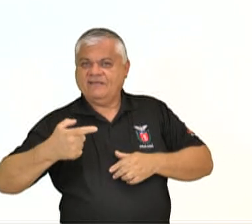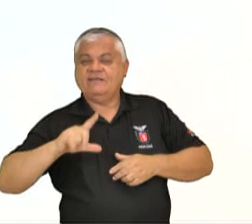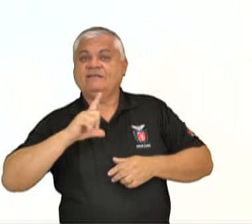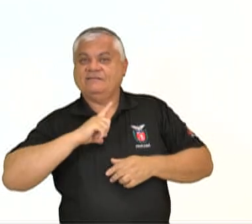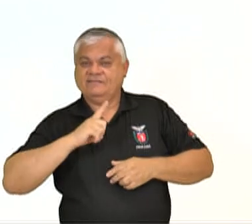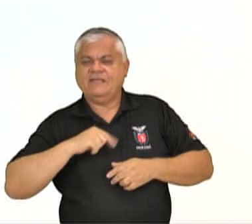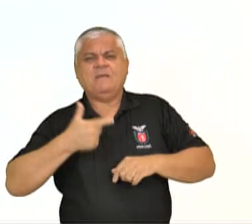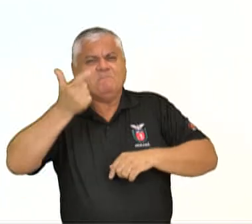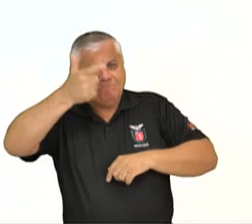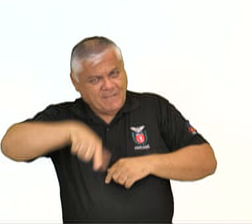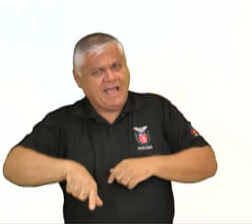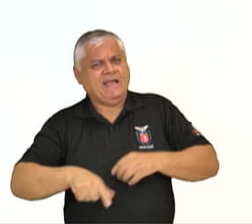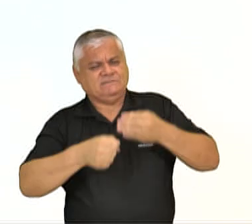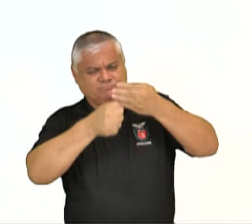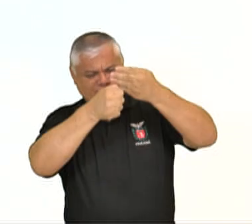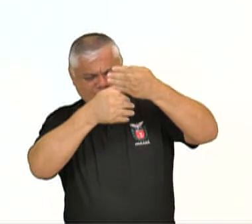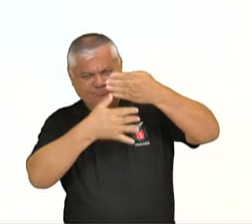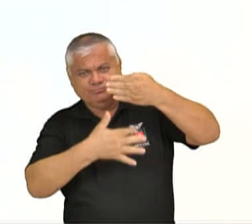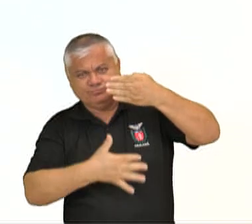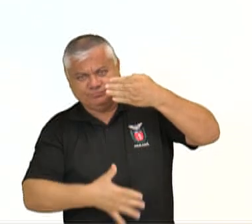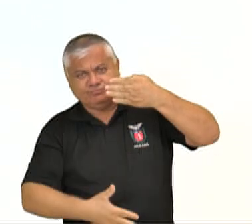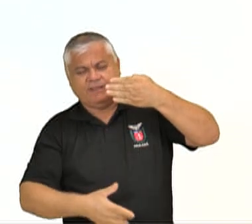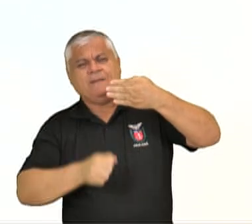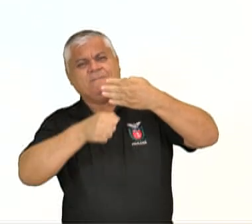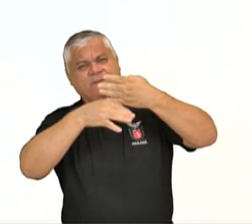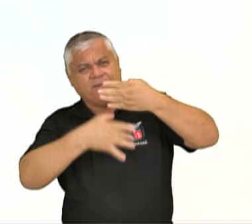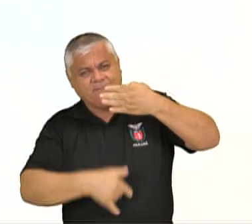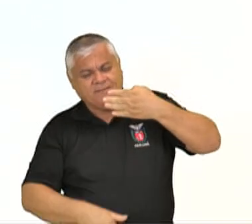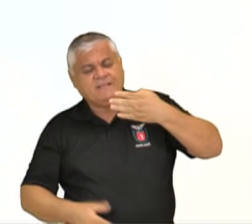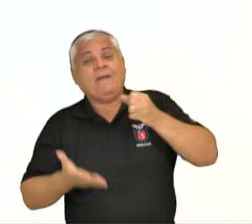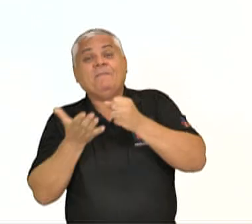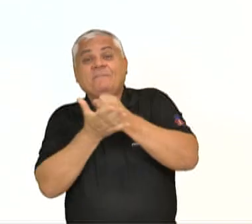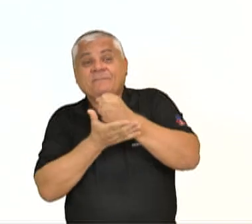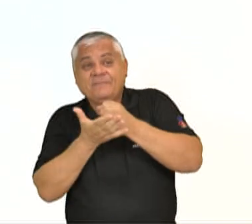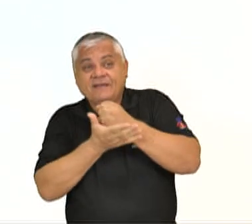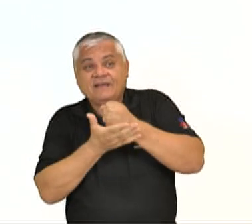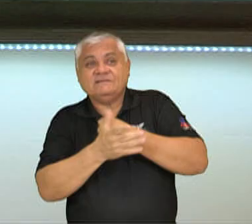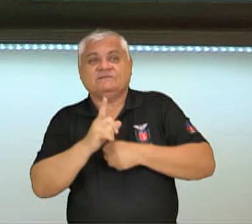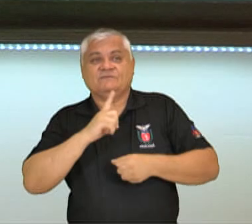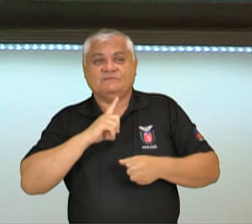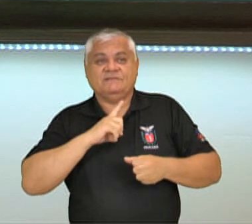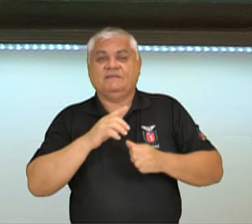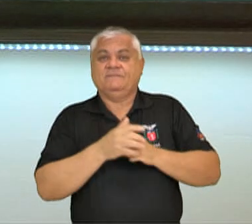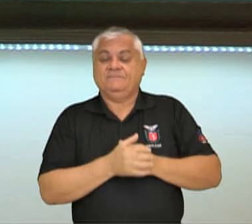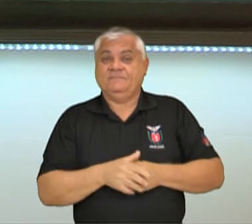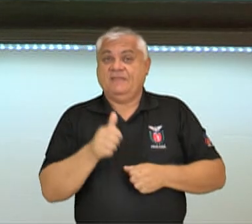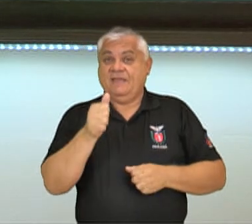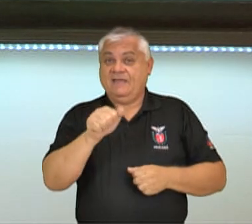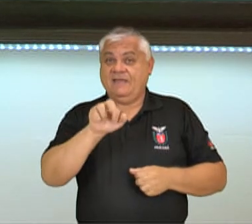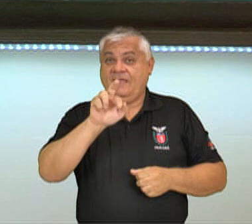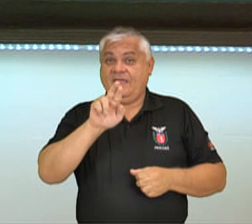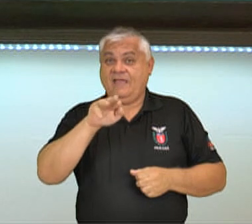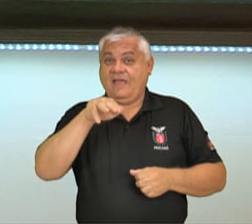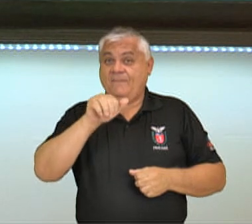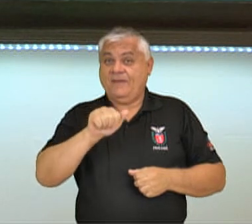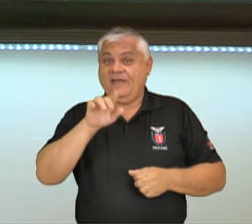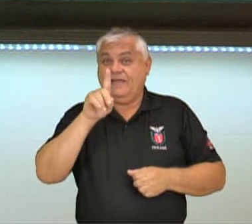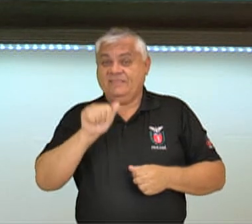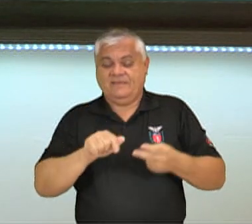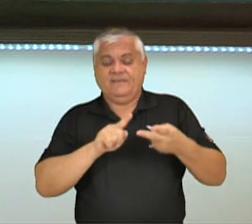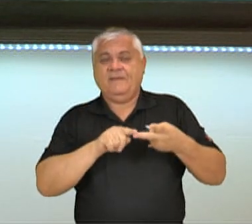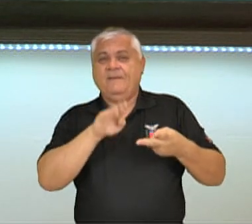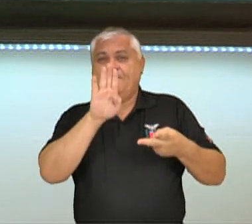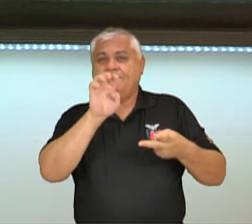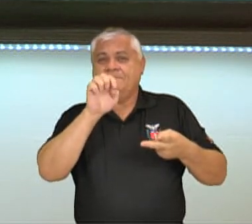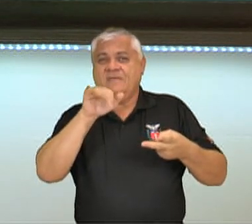eu acredito que talvez os mais básicos ou os mais conhecidos, tá? Então, esses são alguns dos